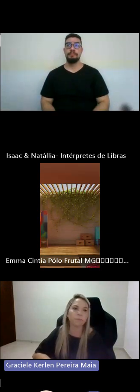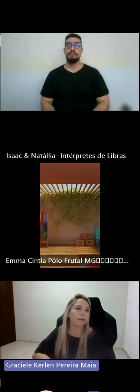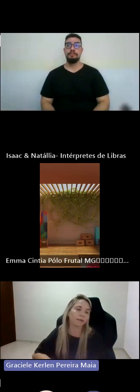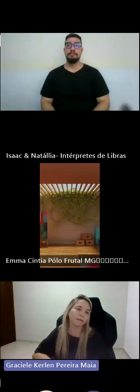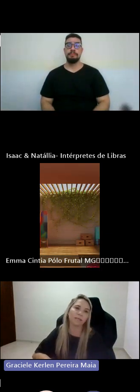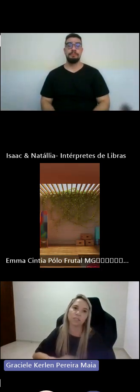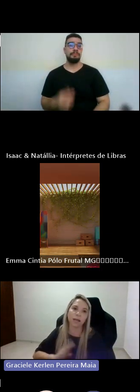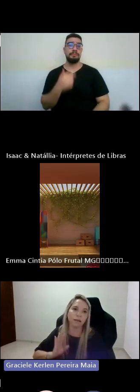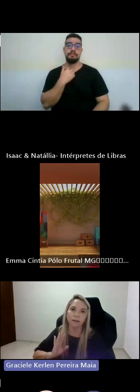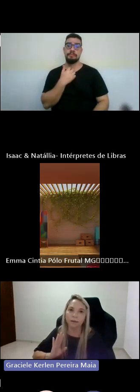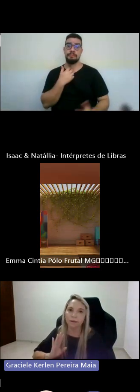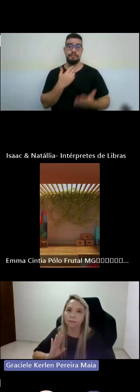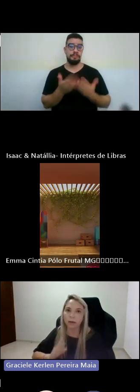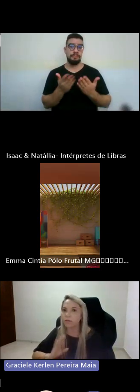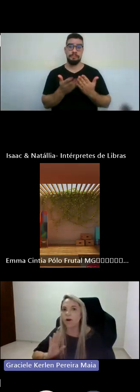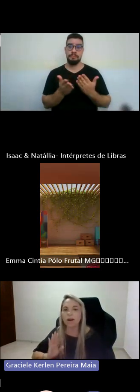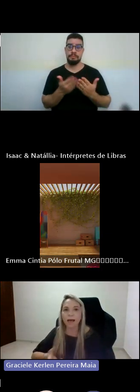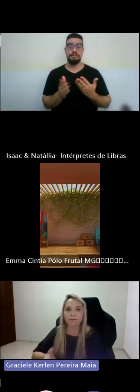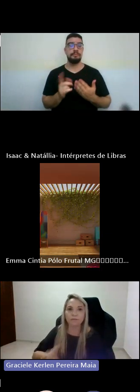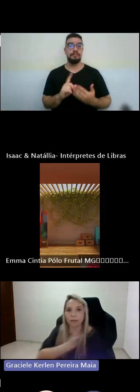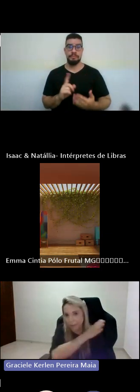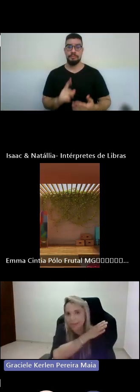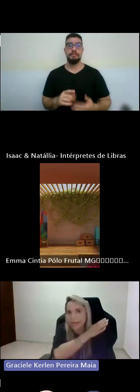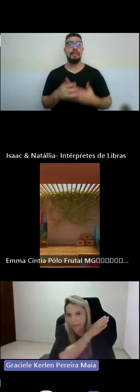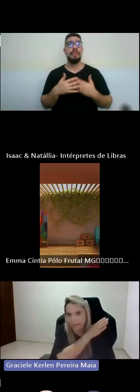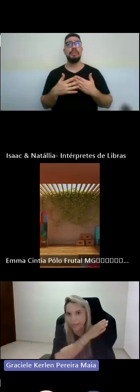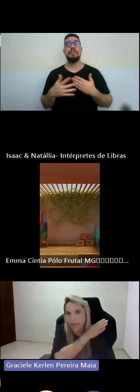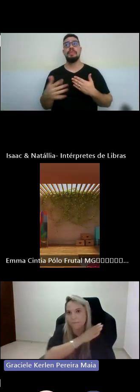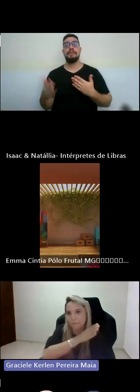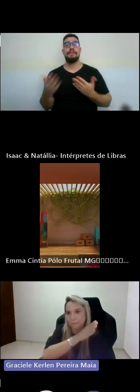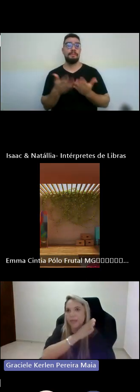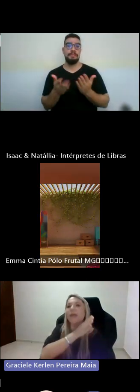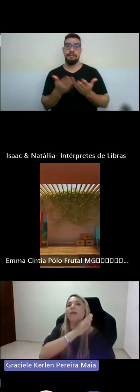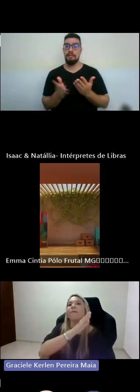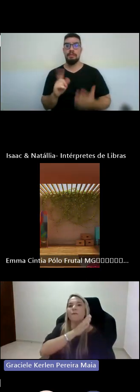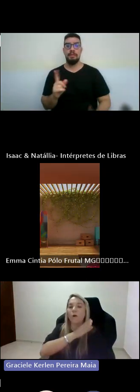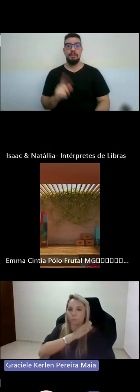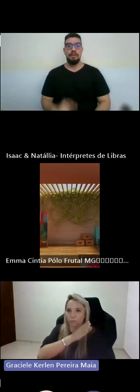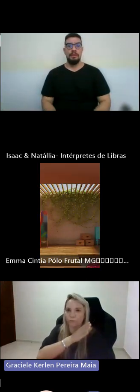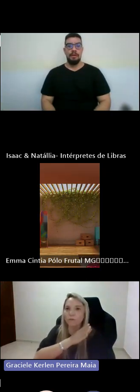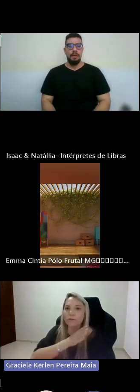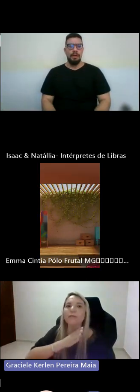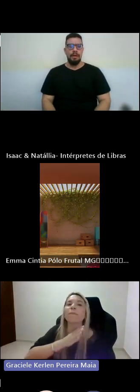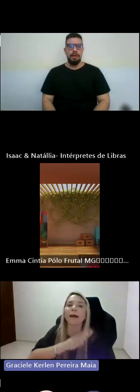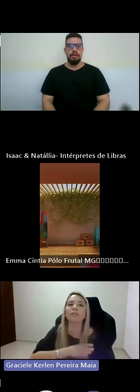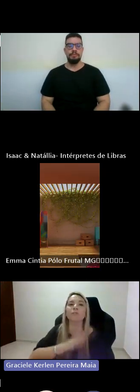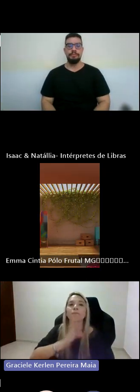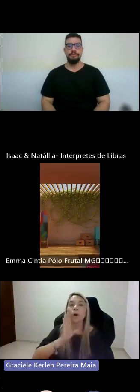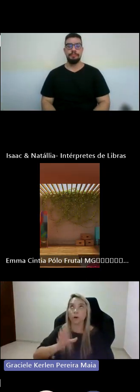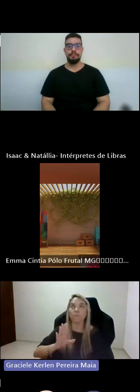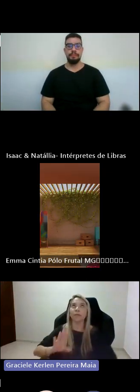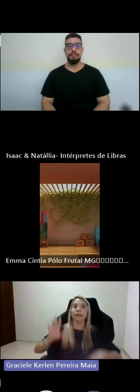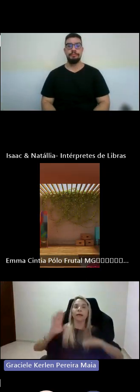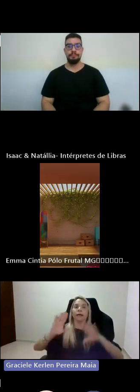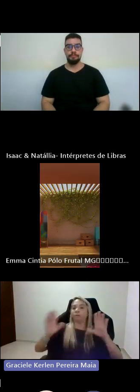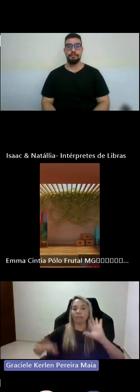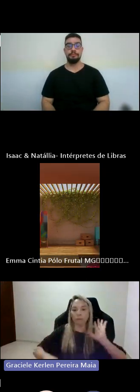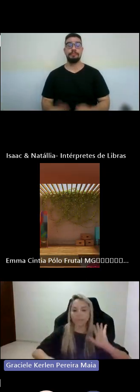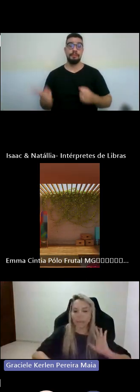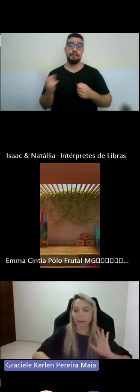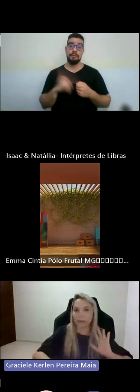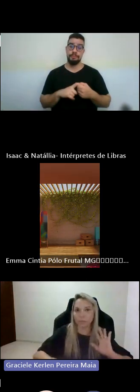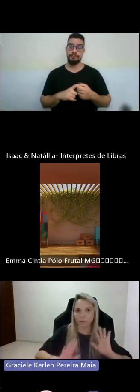pode deixar a coisa rolar e perder, né? Volto sim, Paty. Ó,